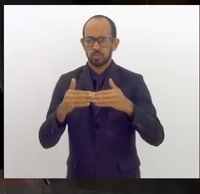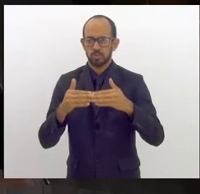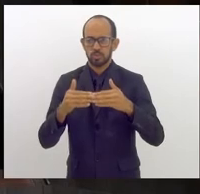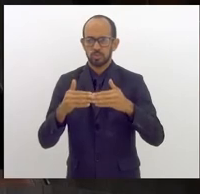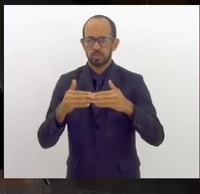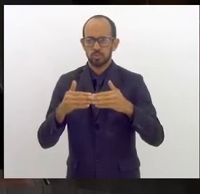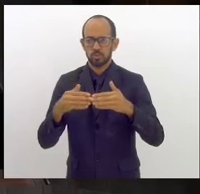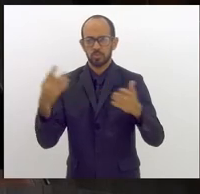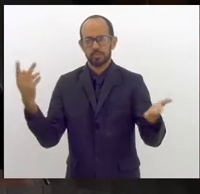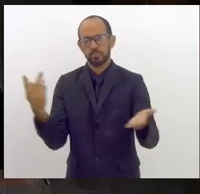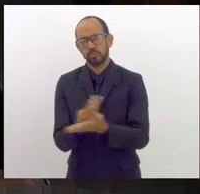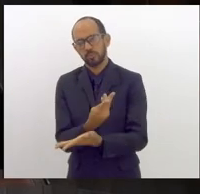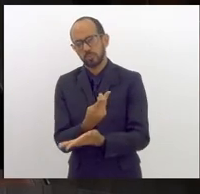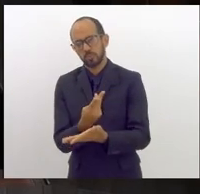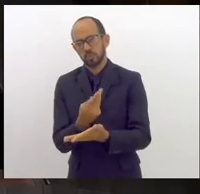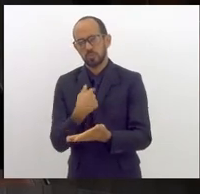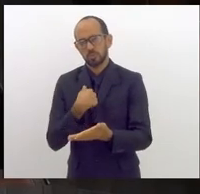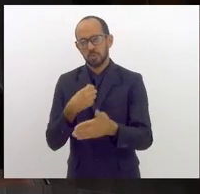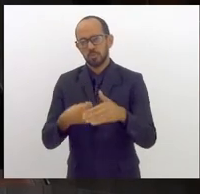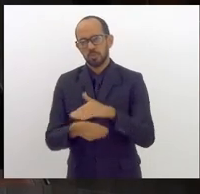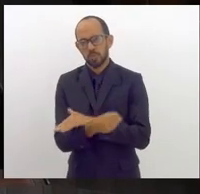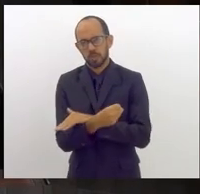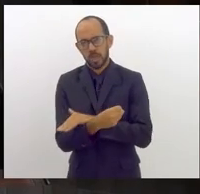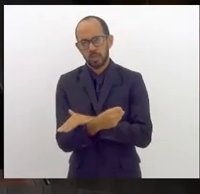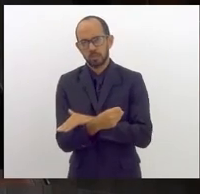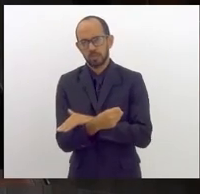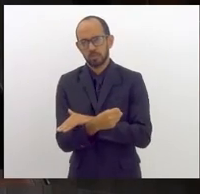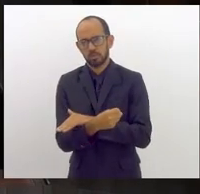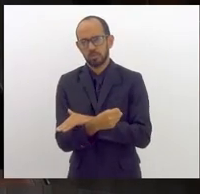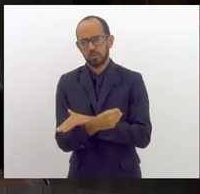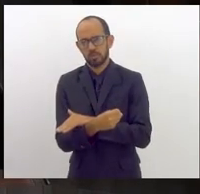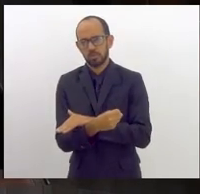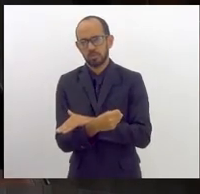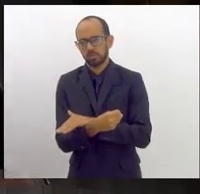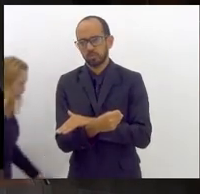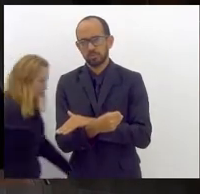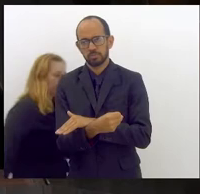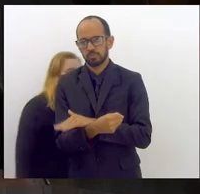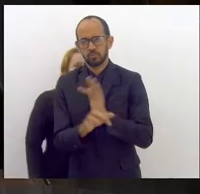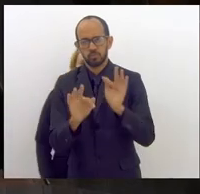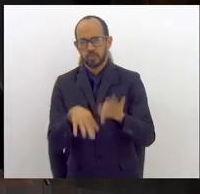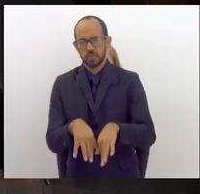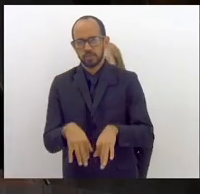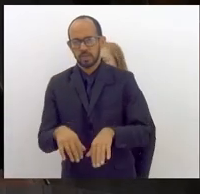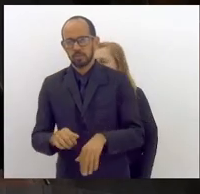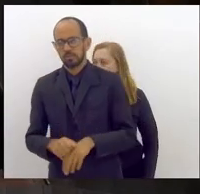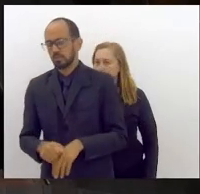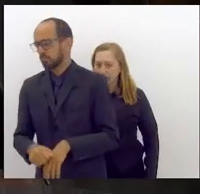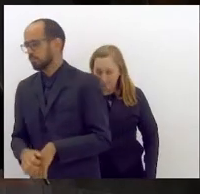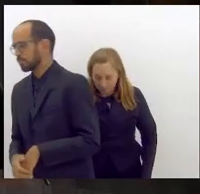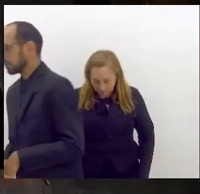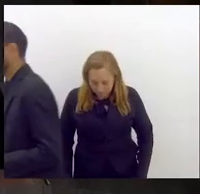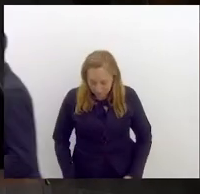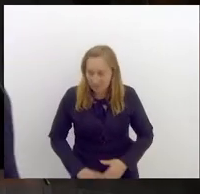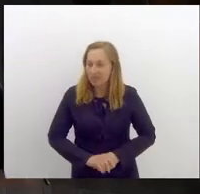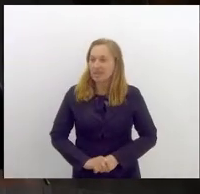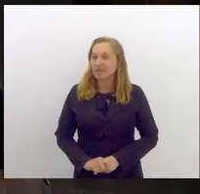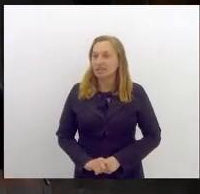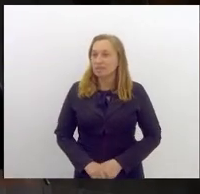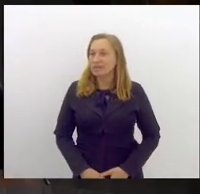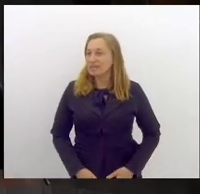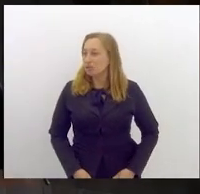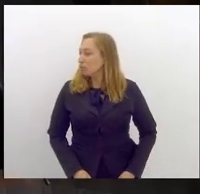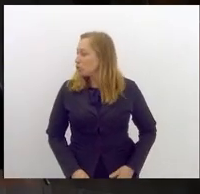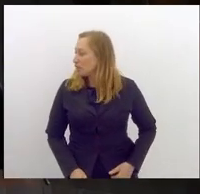tive o meu mandato cassado por uma uma determinação da